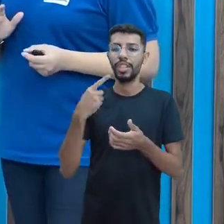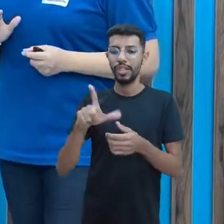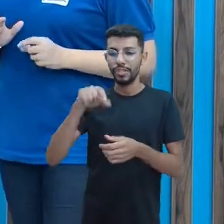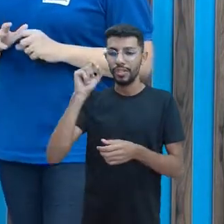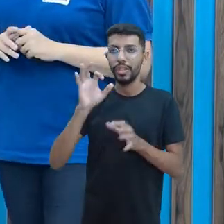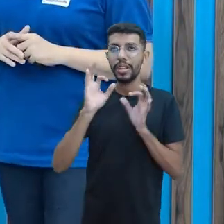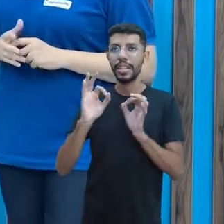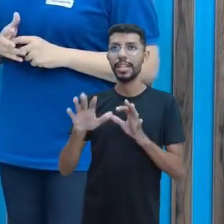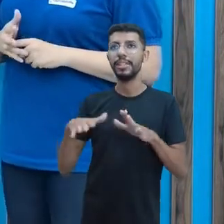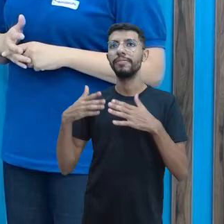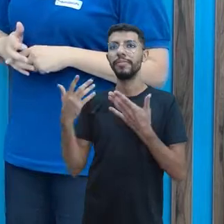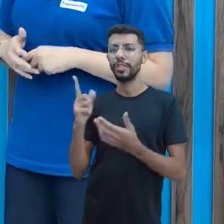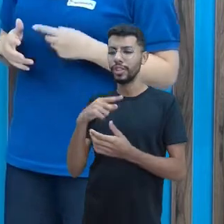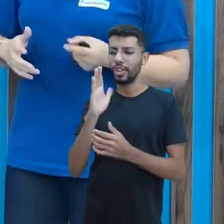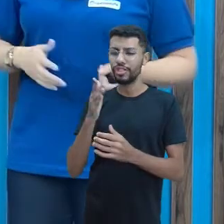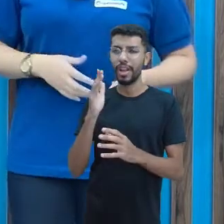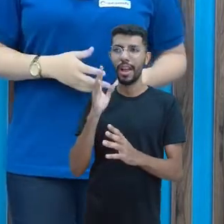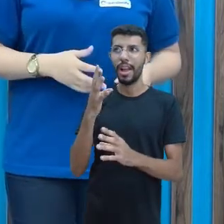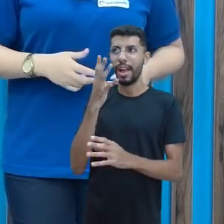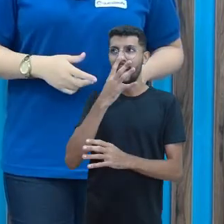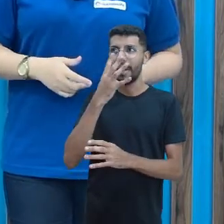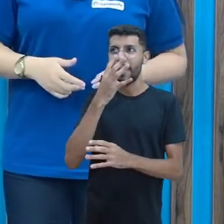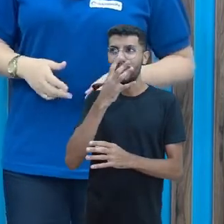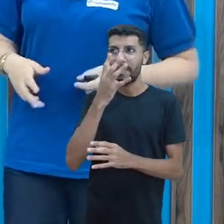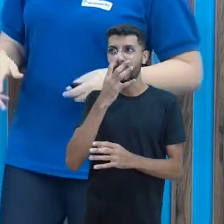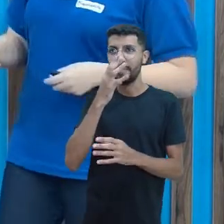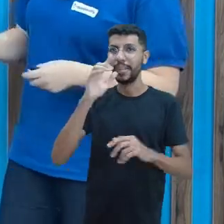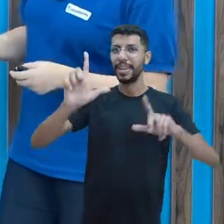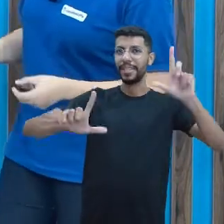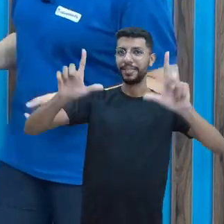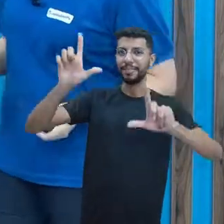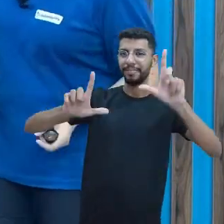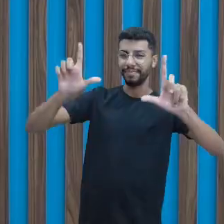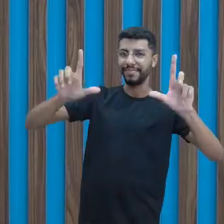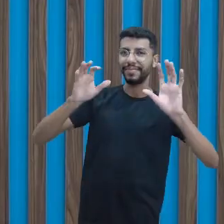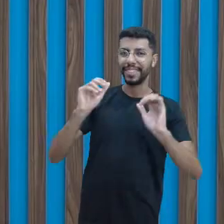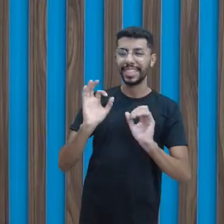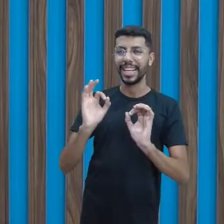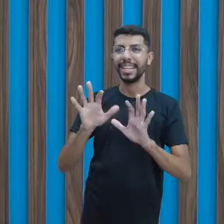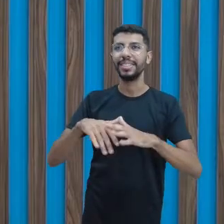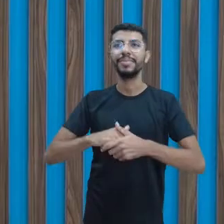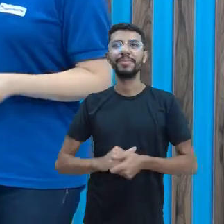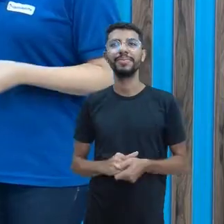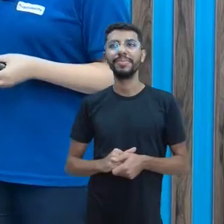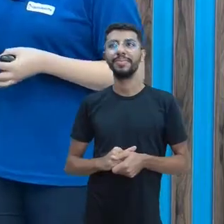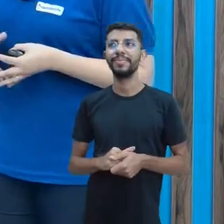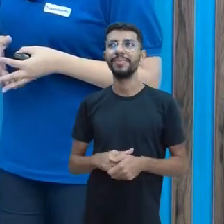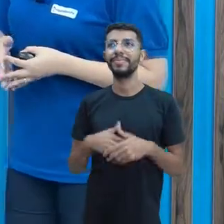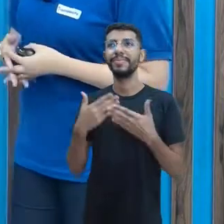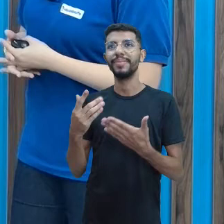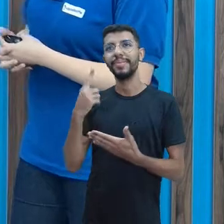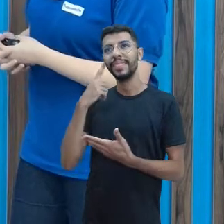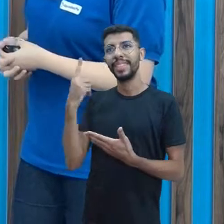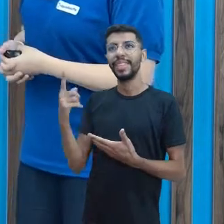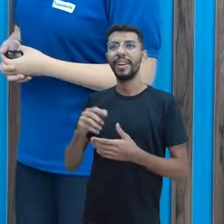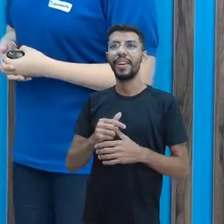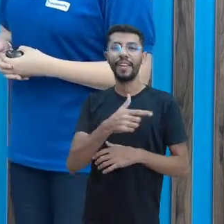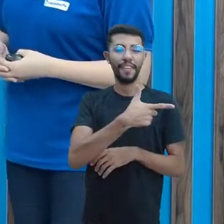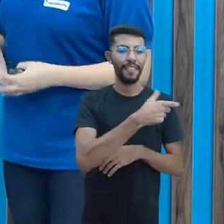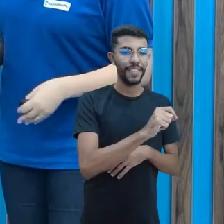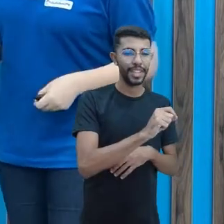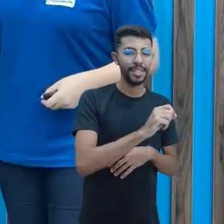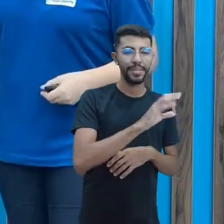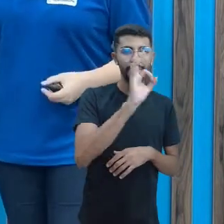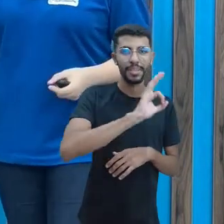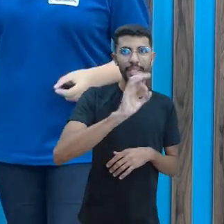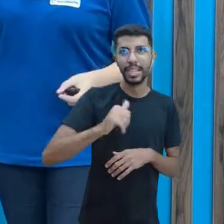no quadro. Então, vamos dar uma olhadinha na TV. Olha, no quadro, na TV. Então, 20% de 100, quanto que vai